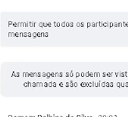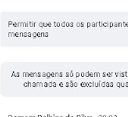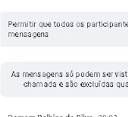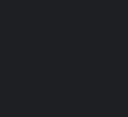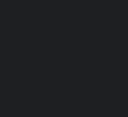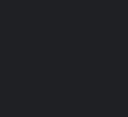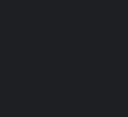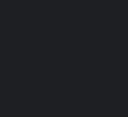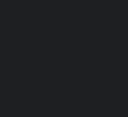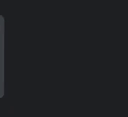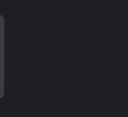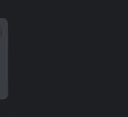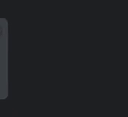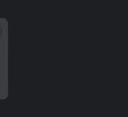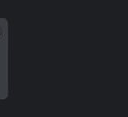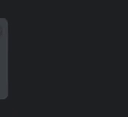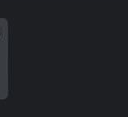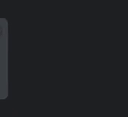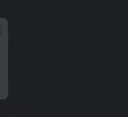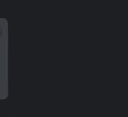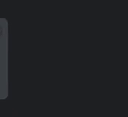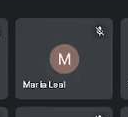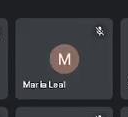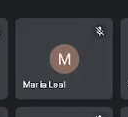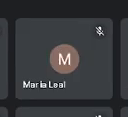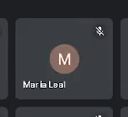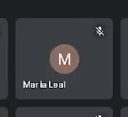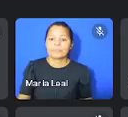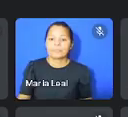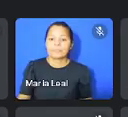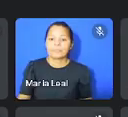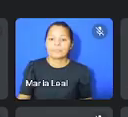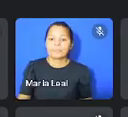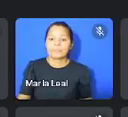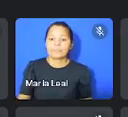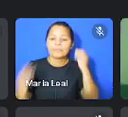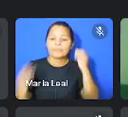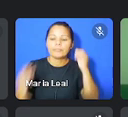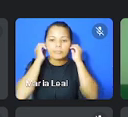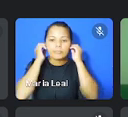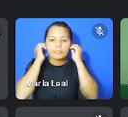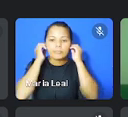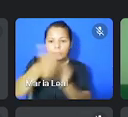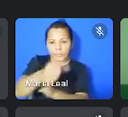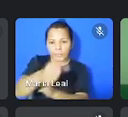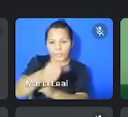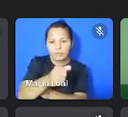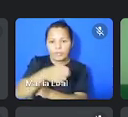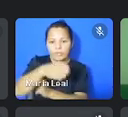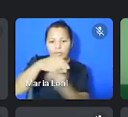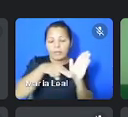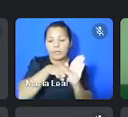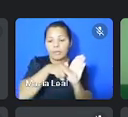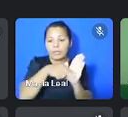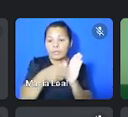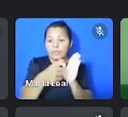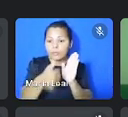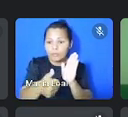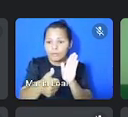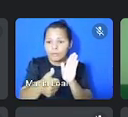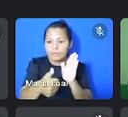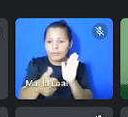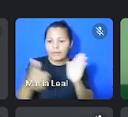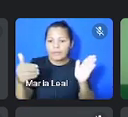trabalho. Tá, gente? Então tá aqui escrito, ó. A nota N1, ela vai de 0